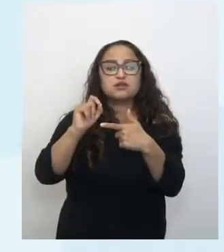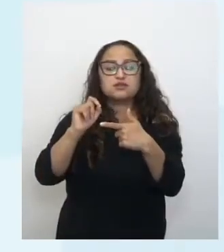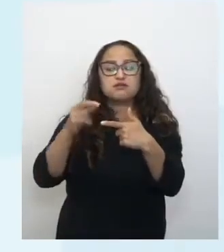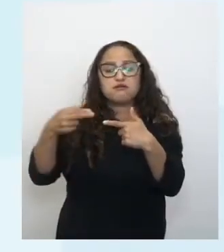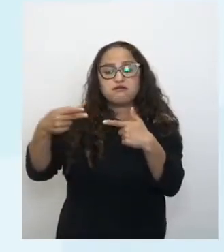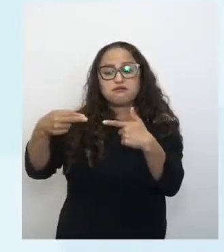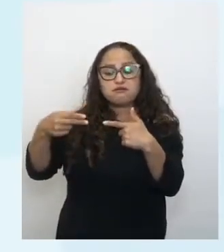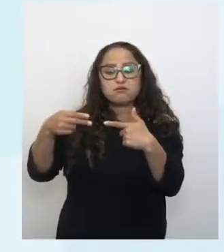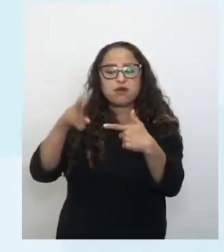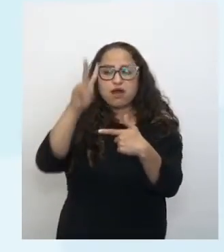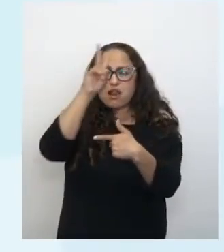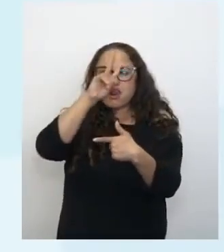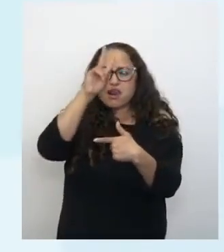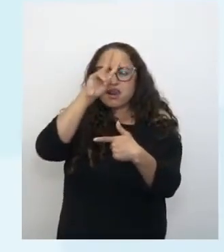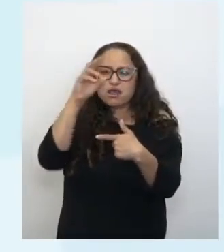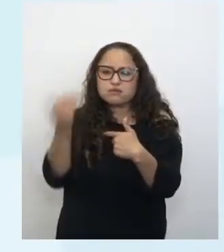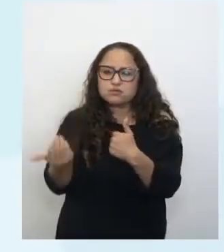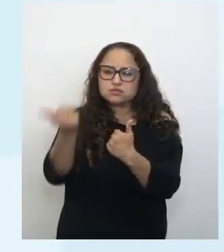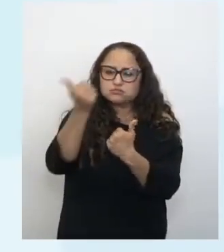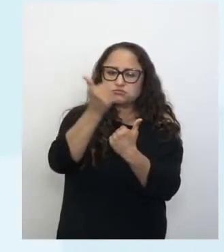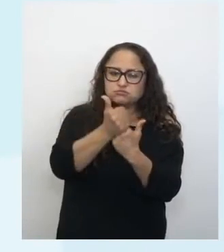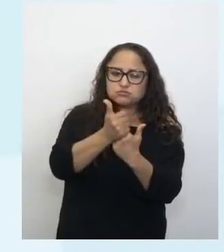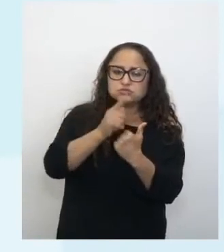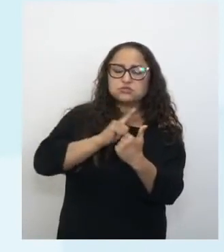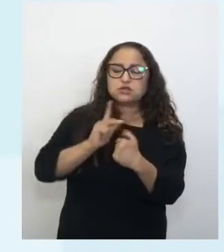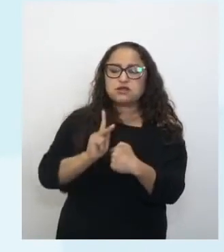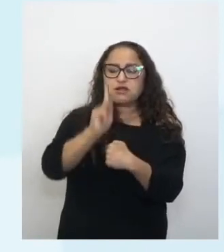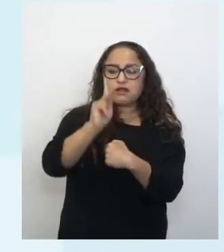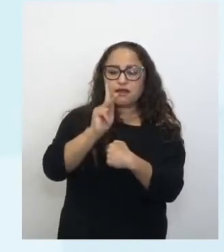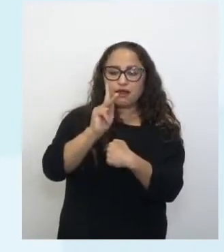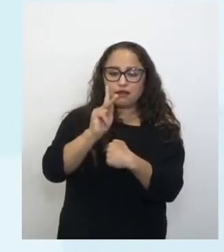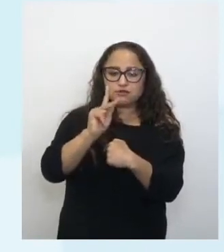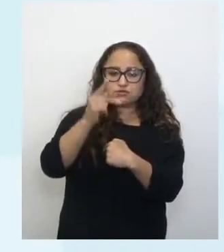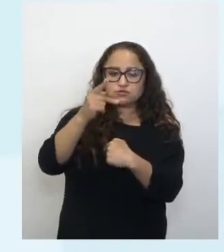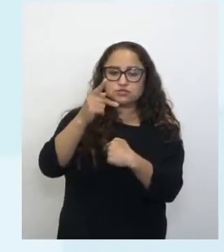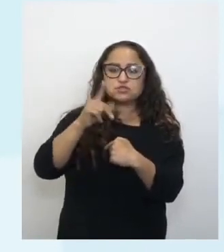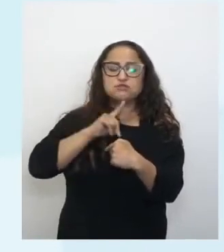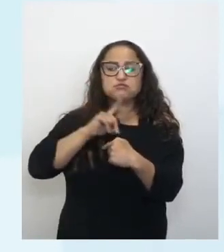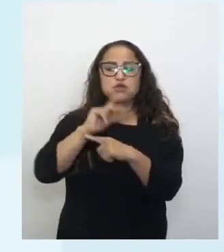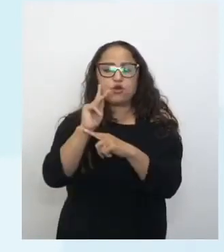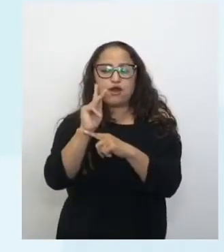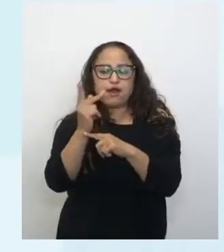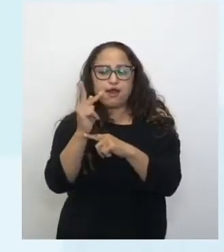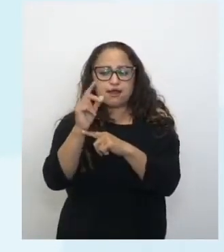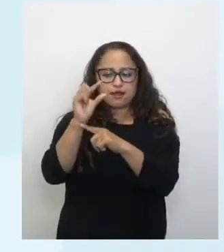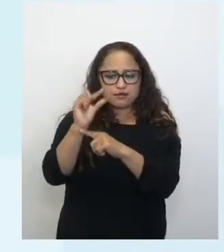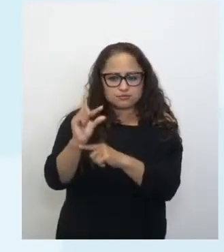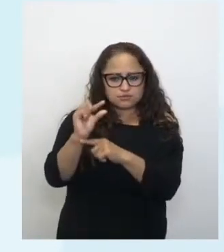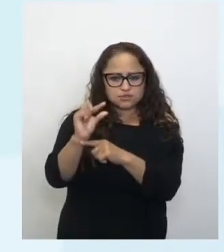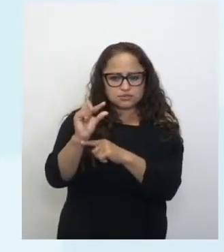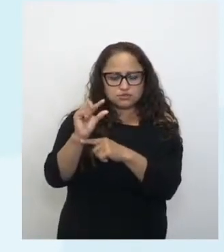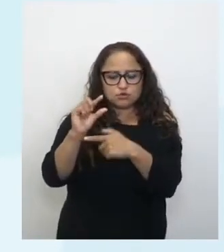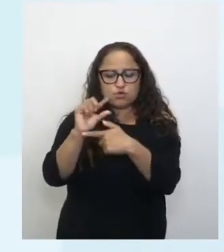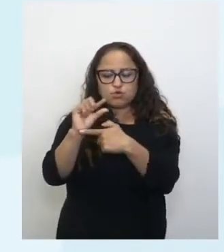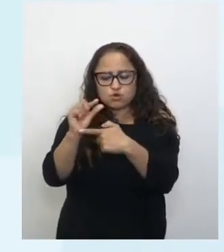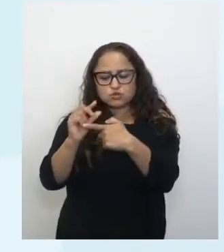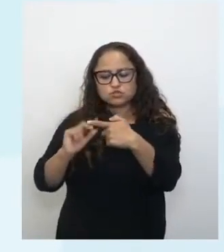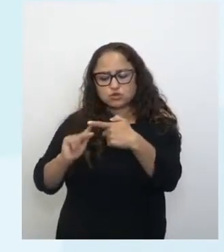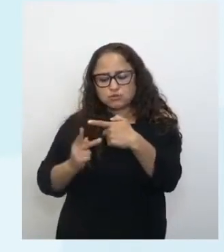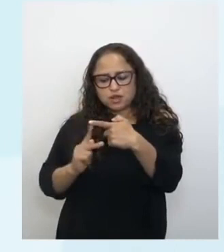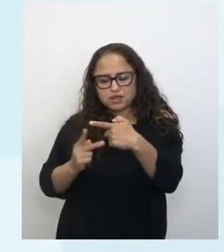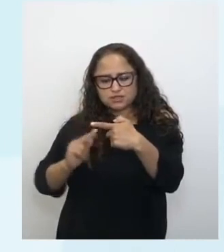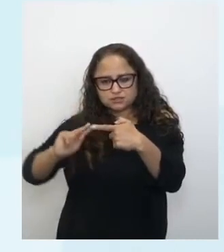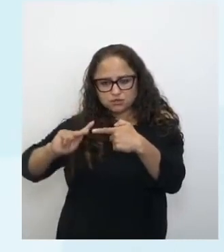igual Lembra no lugar de cá nós vamos colocar o agazinho sobre agazão